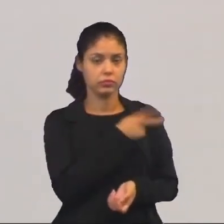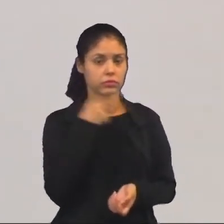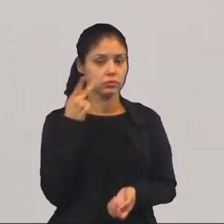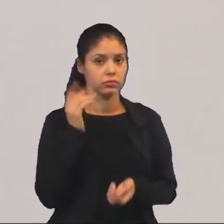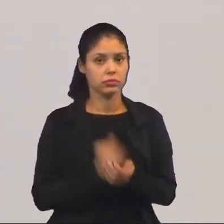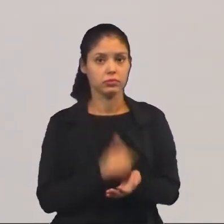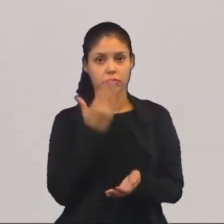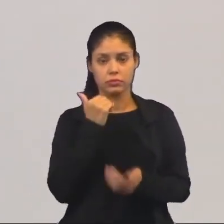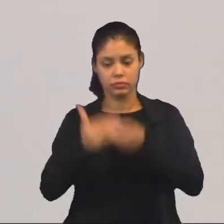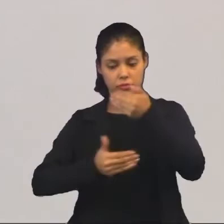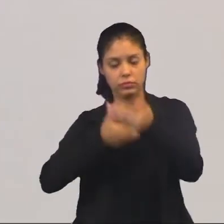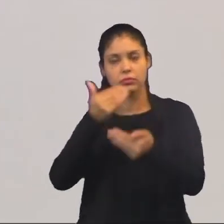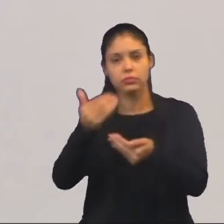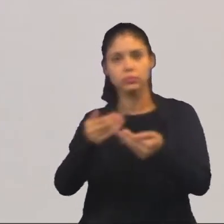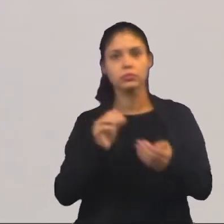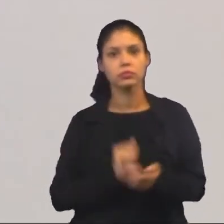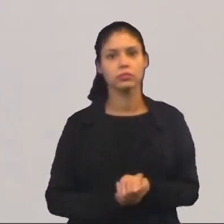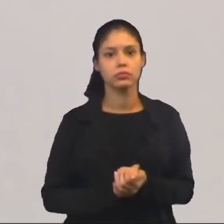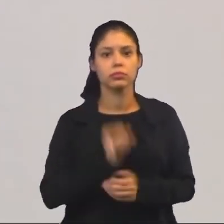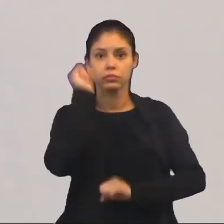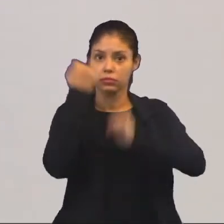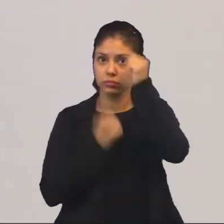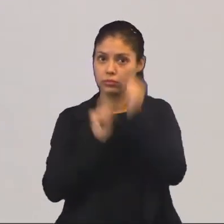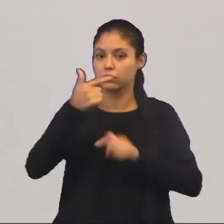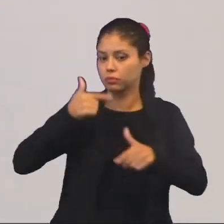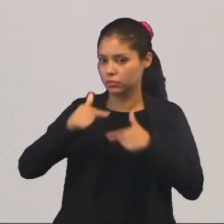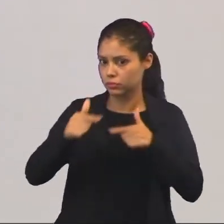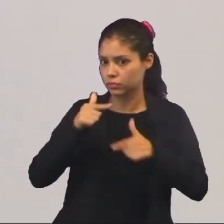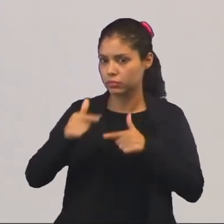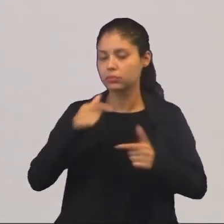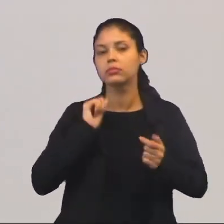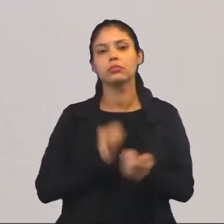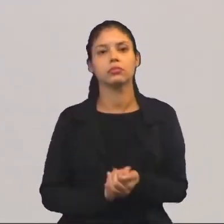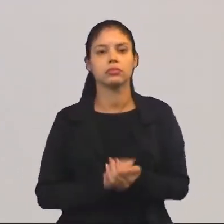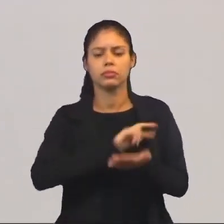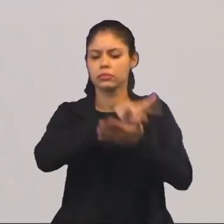de alimentos ultraprocessados, as indústrias, elas trabalham, né,